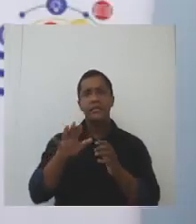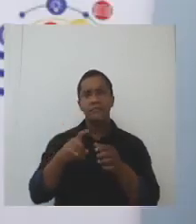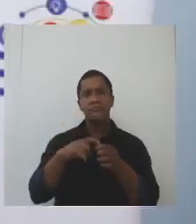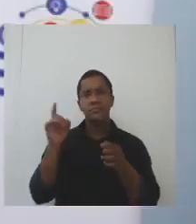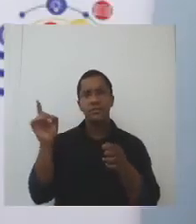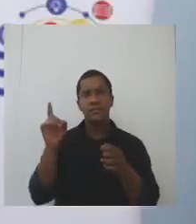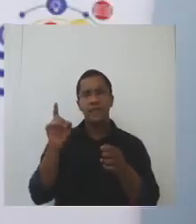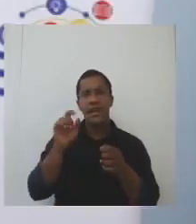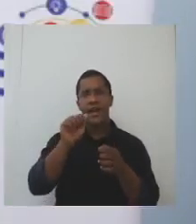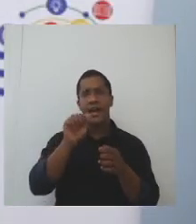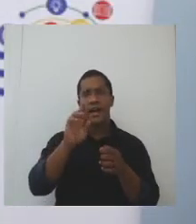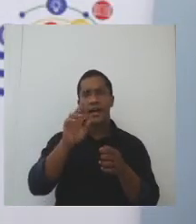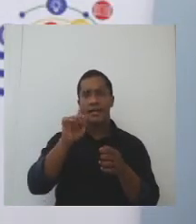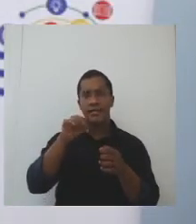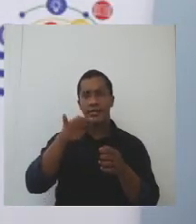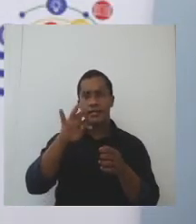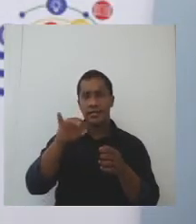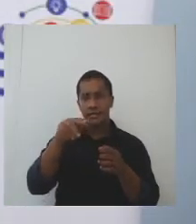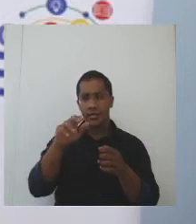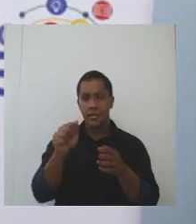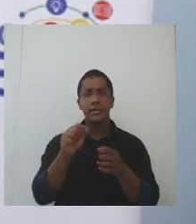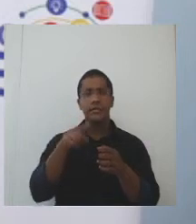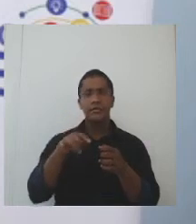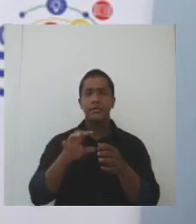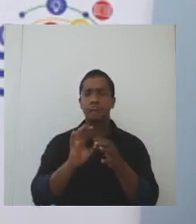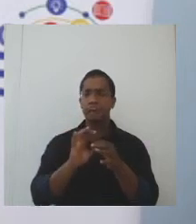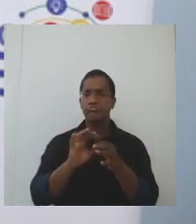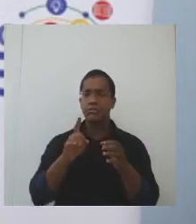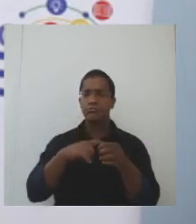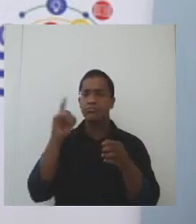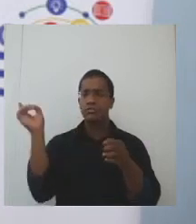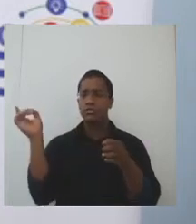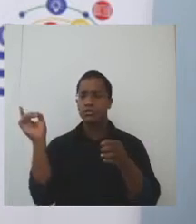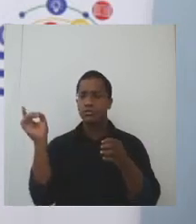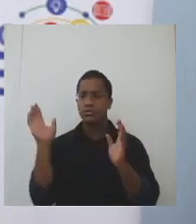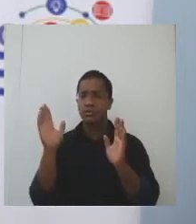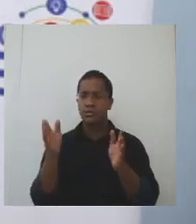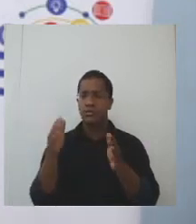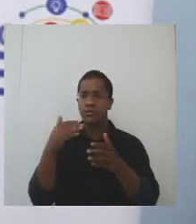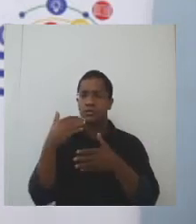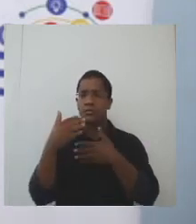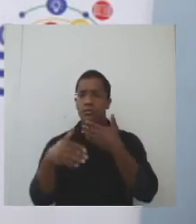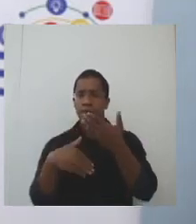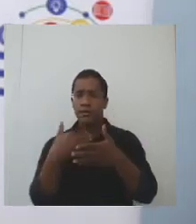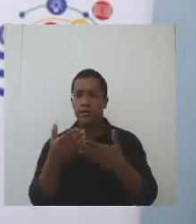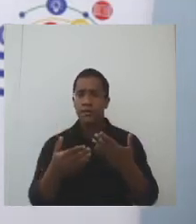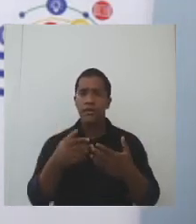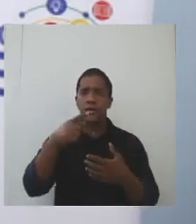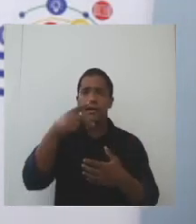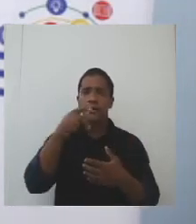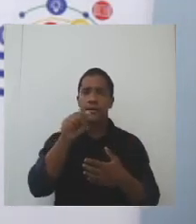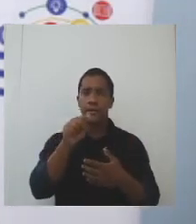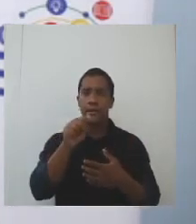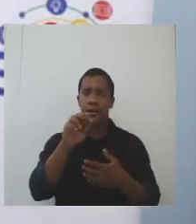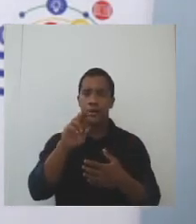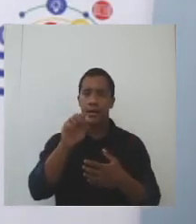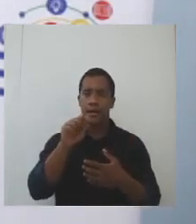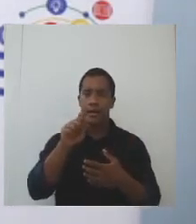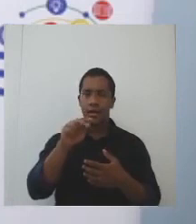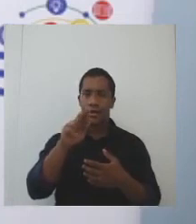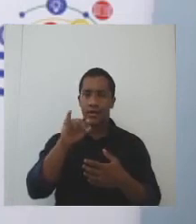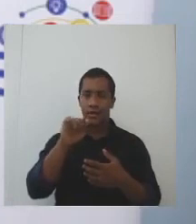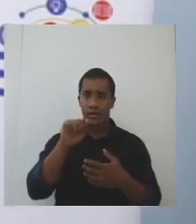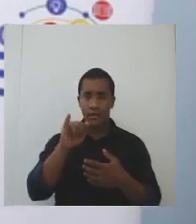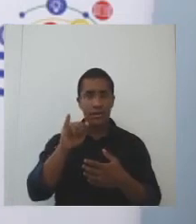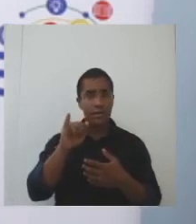a Argentina, país vizinho nosso, tinha se tornado independente, depois veio a vez do Paraguai. Então, Dom